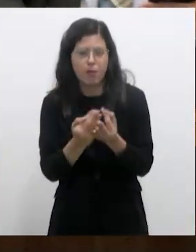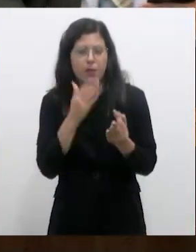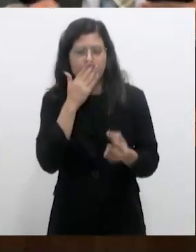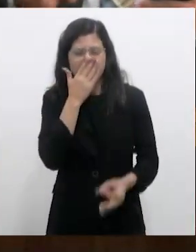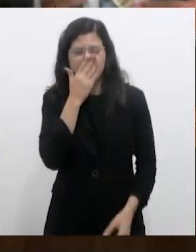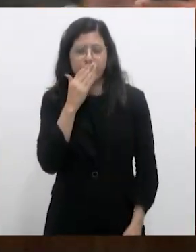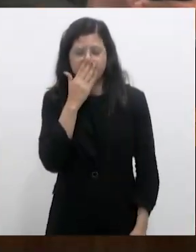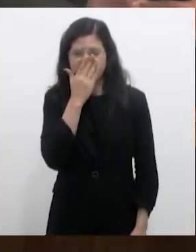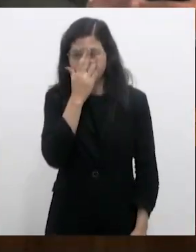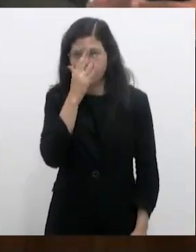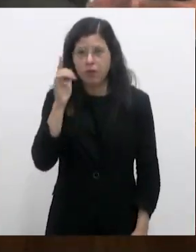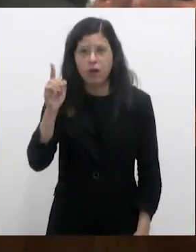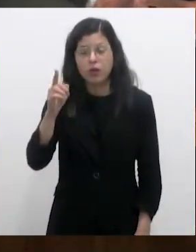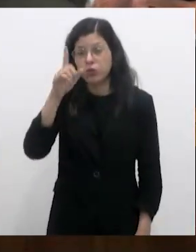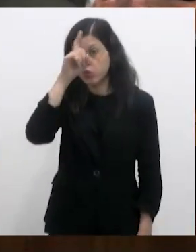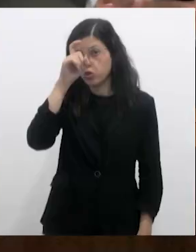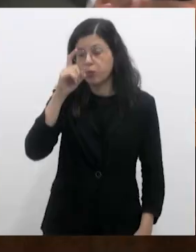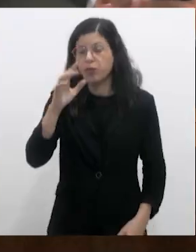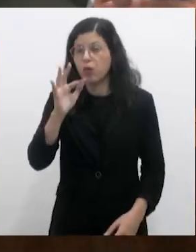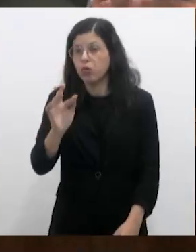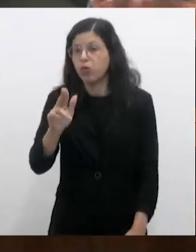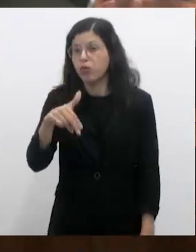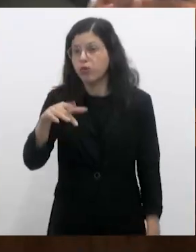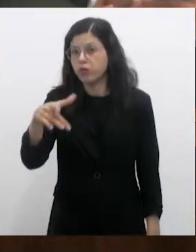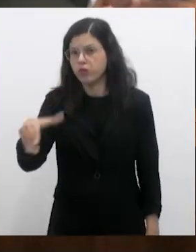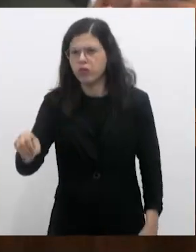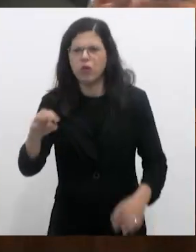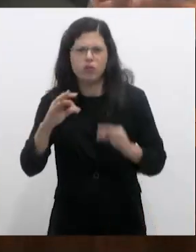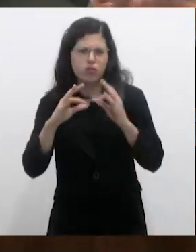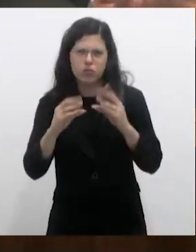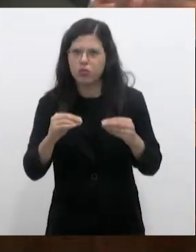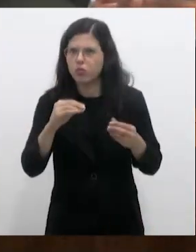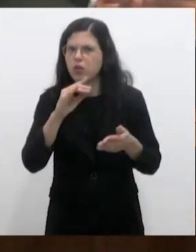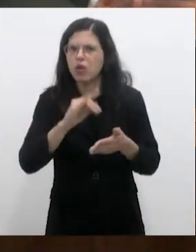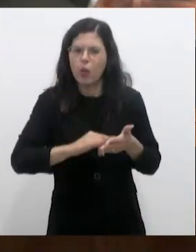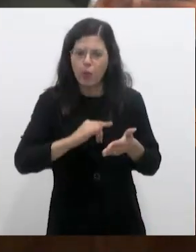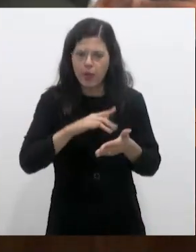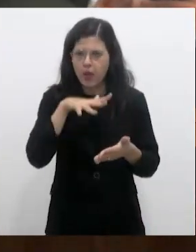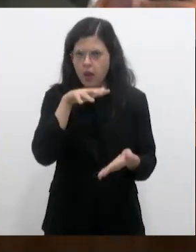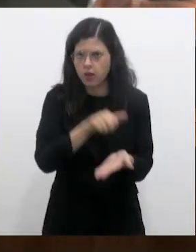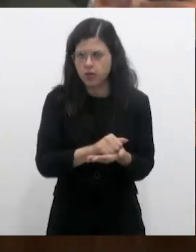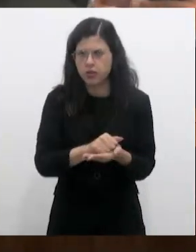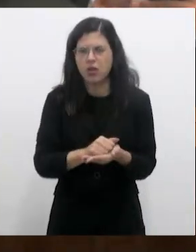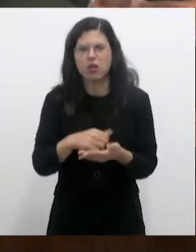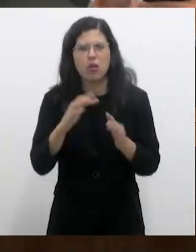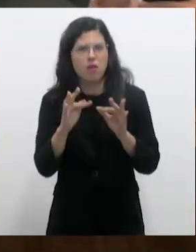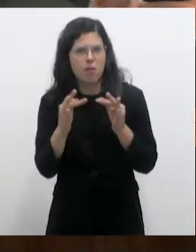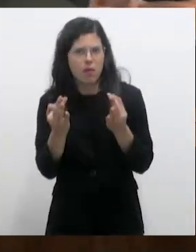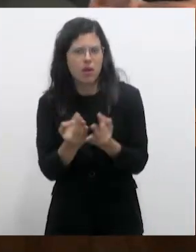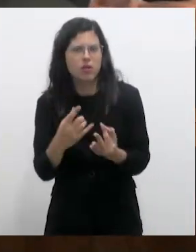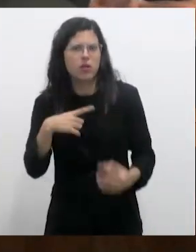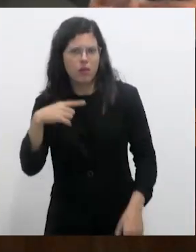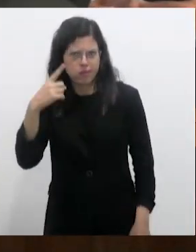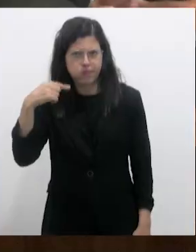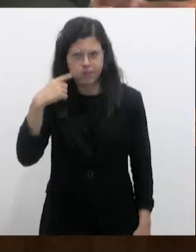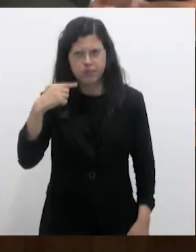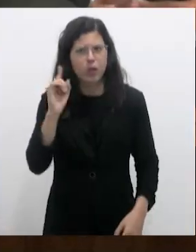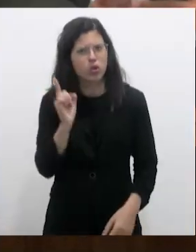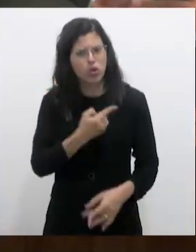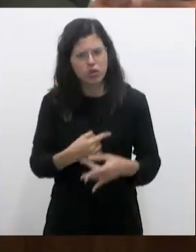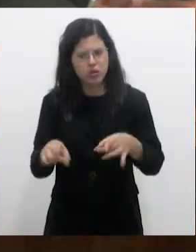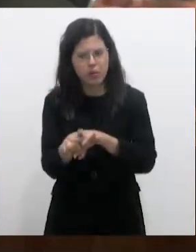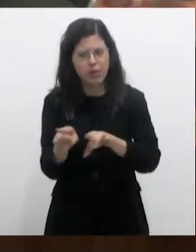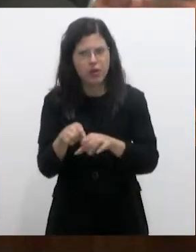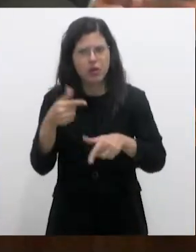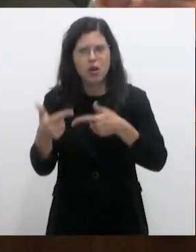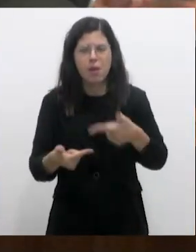E tudo isso está devidamente documentado, a família já está de posse de um advogado e nós também vamos trabalhar